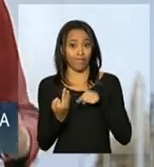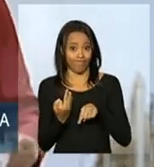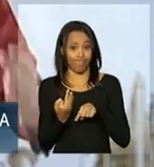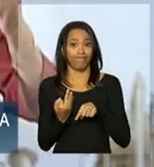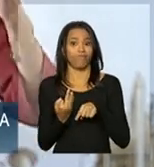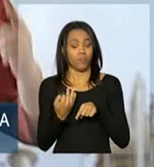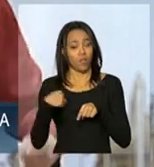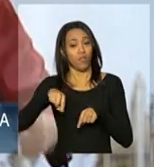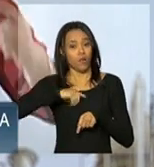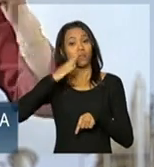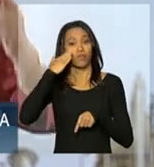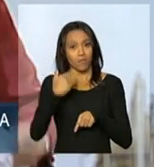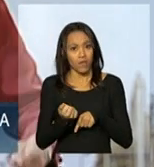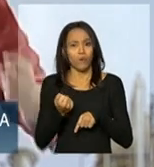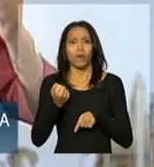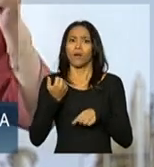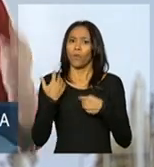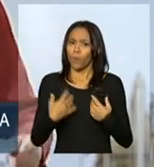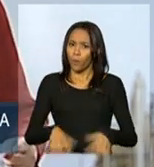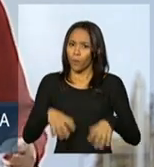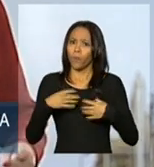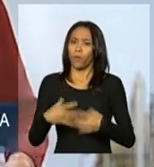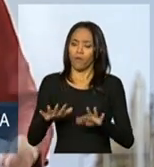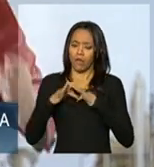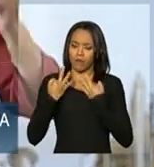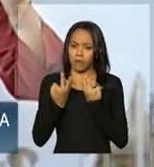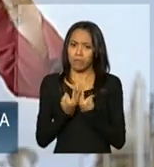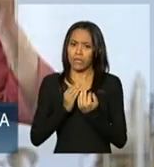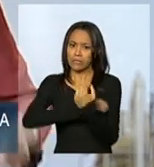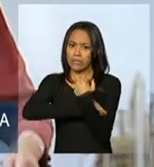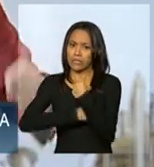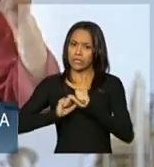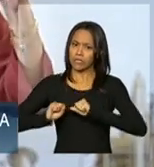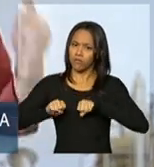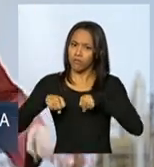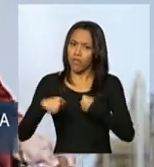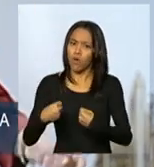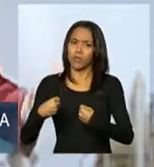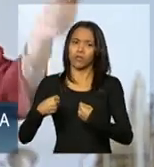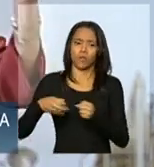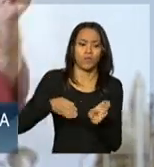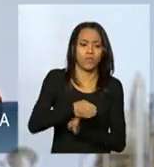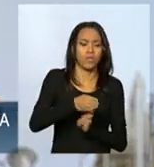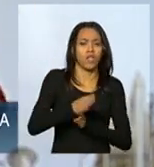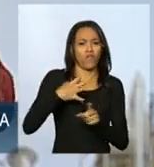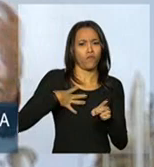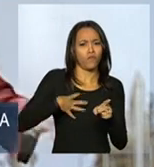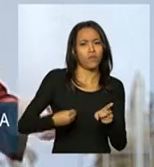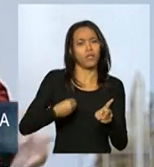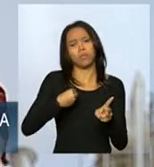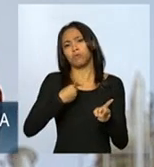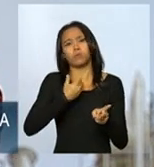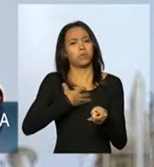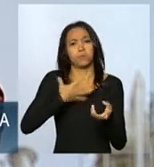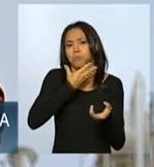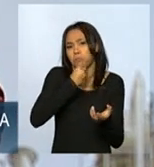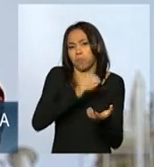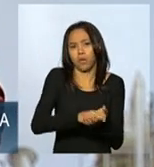sabe o quanto uma família se esforça para os seus filhos, filhas, marido ou